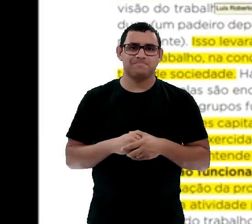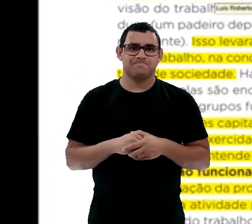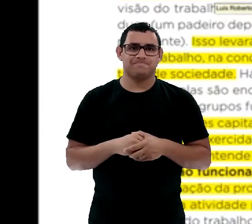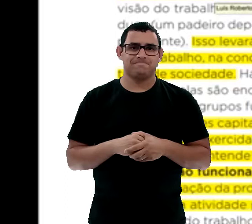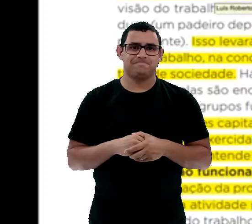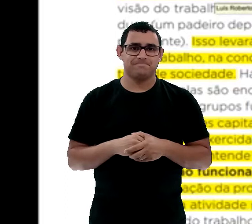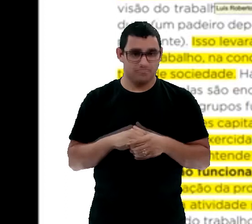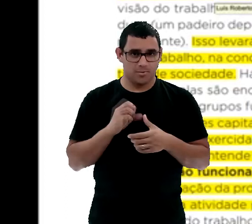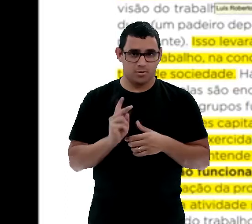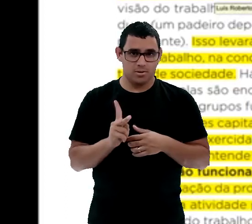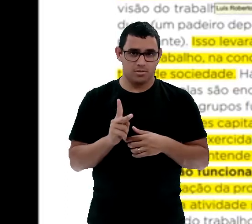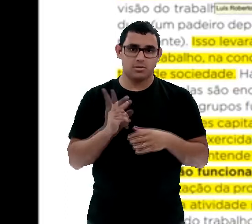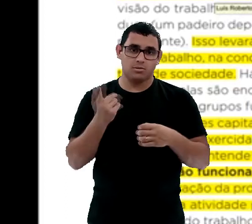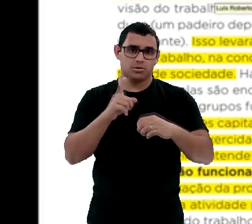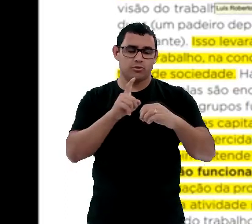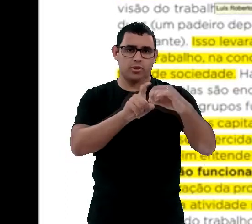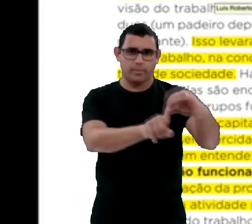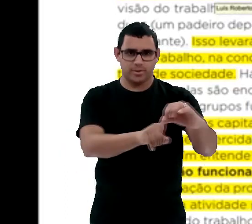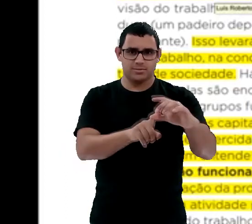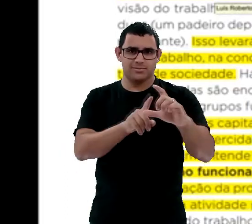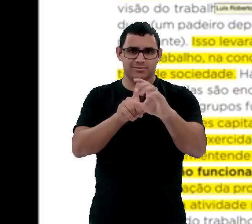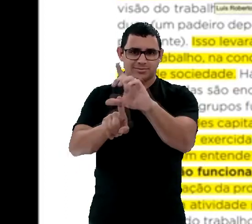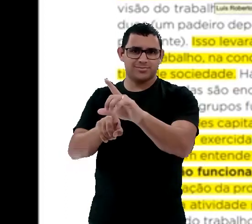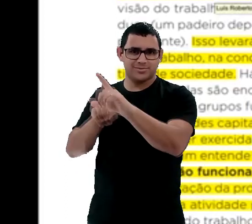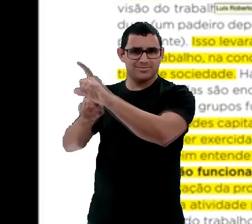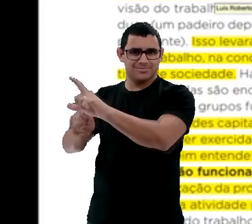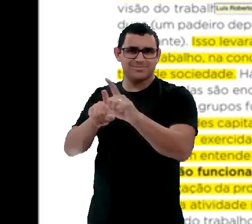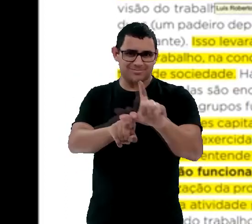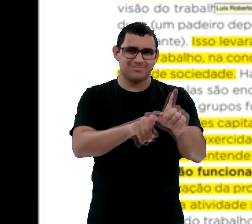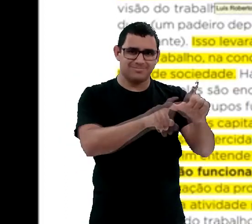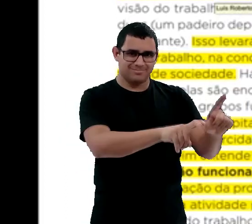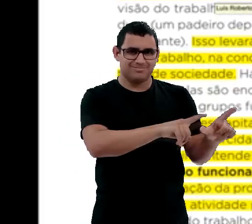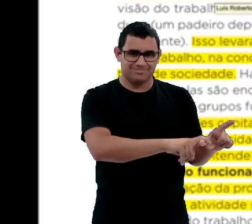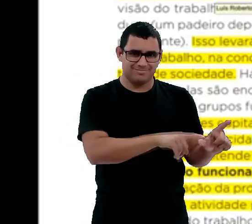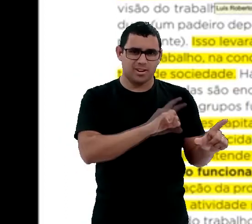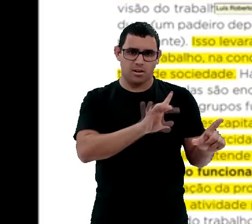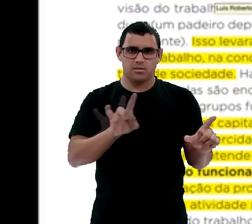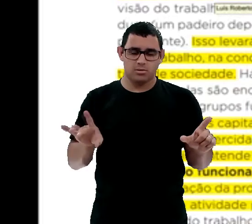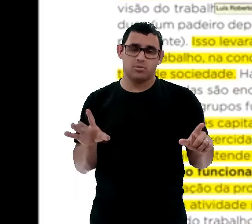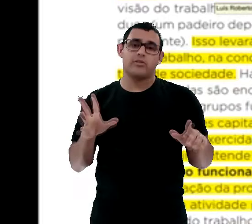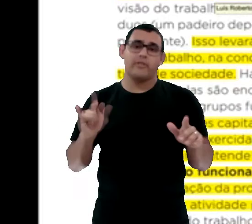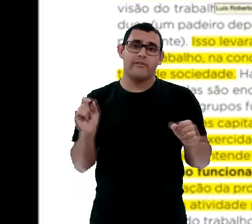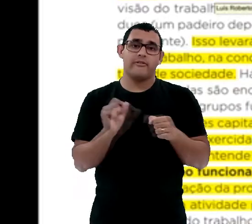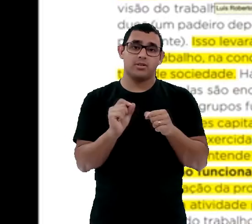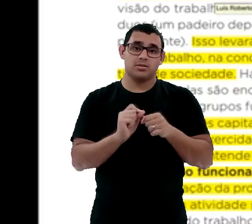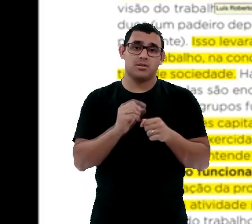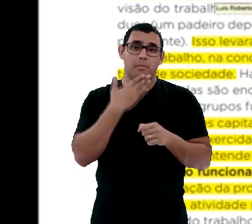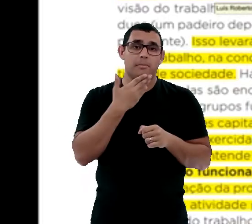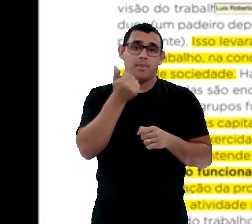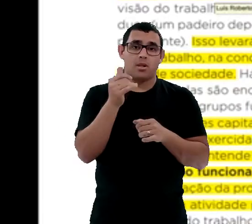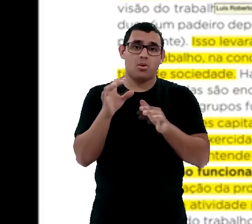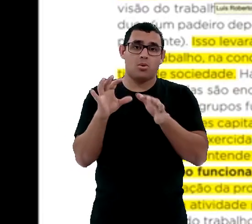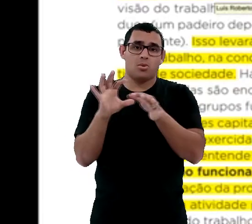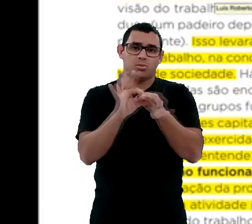for, maior será o laço de dependência entre essas etapas. Isso levará a uma